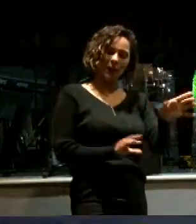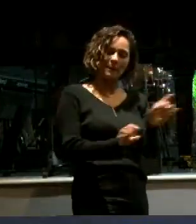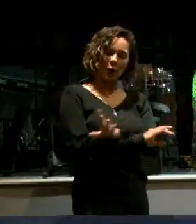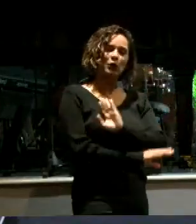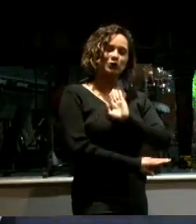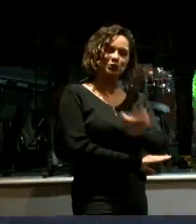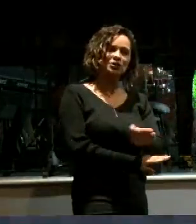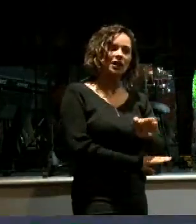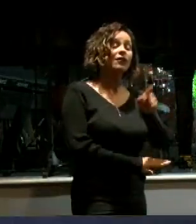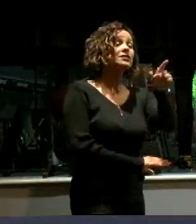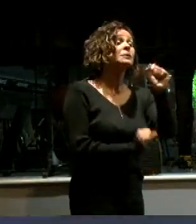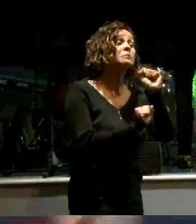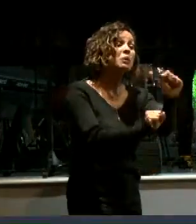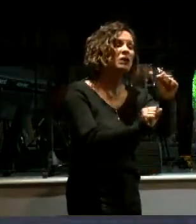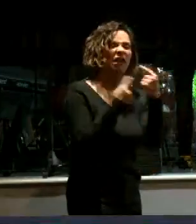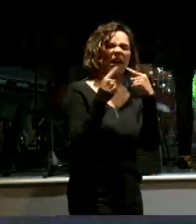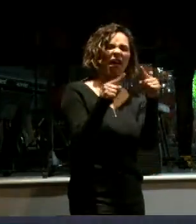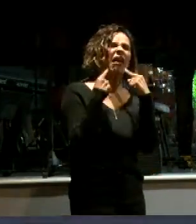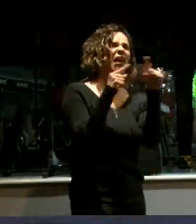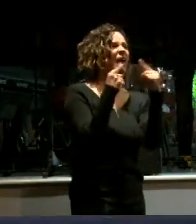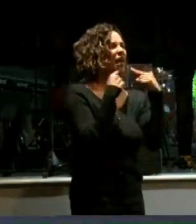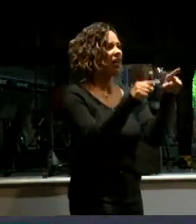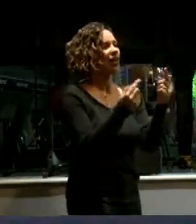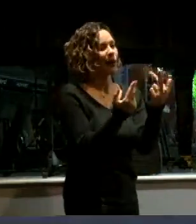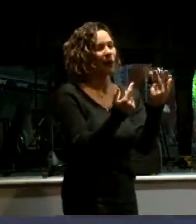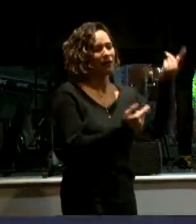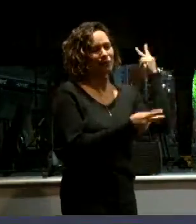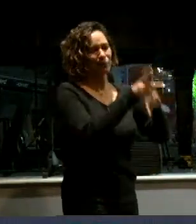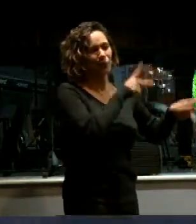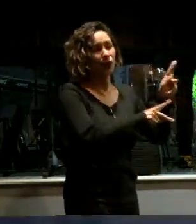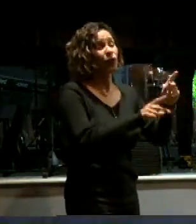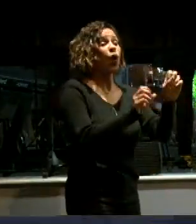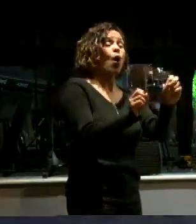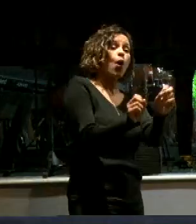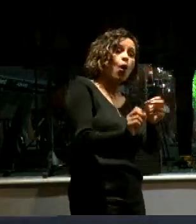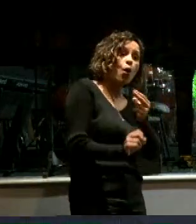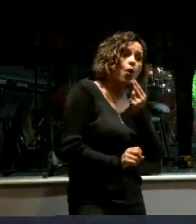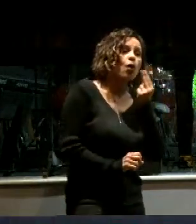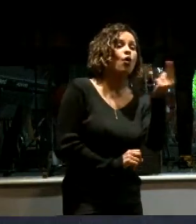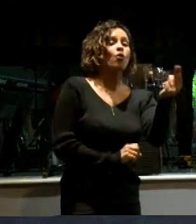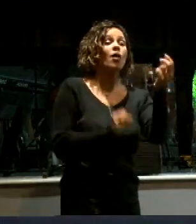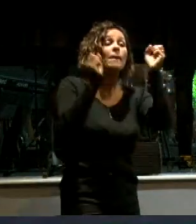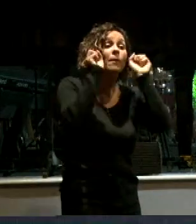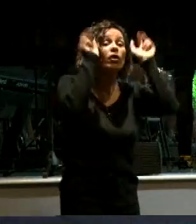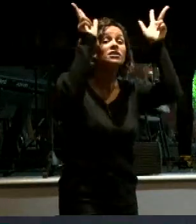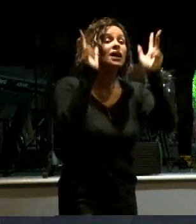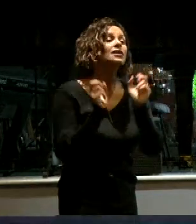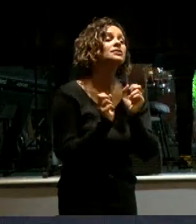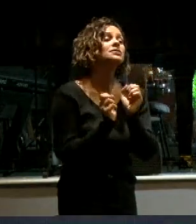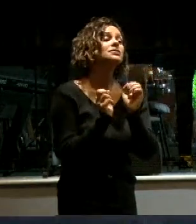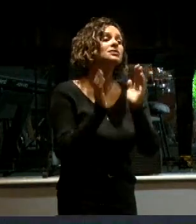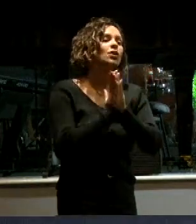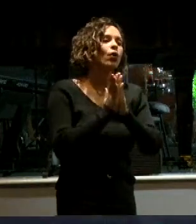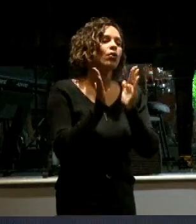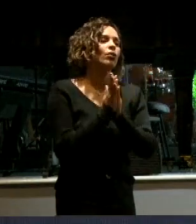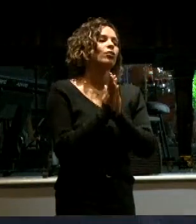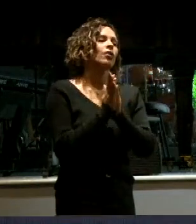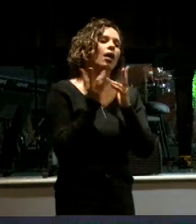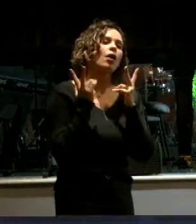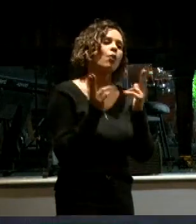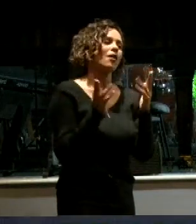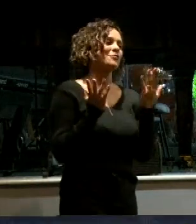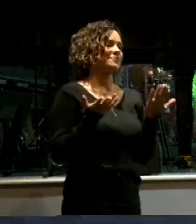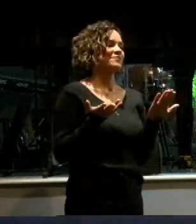atitudes: murmurar como o povo de Israel fez, ou como Moisés fez, orou. E quando ele